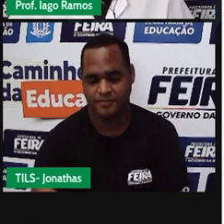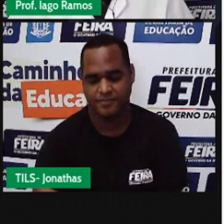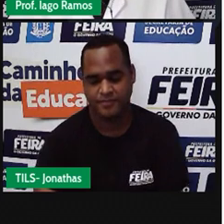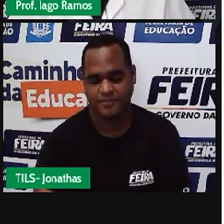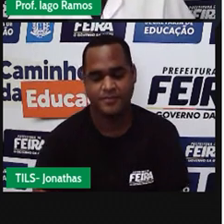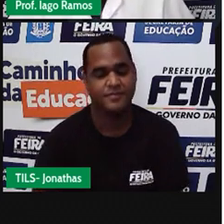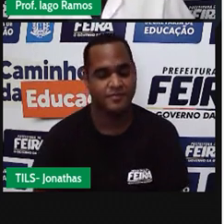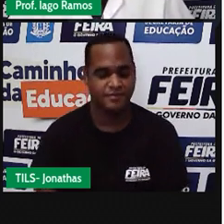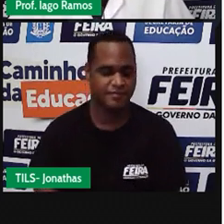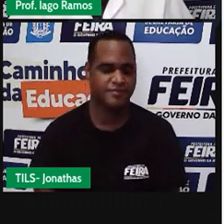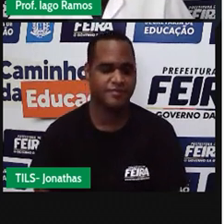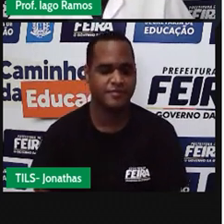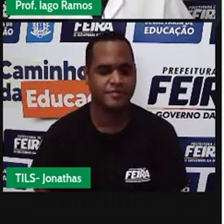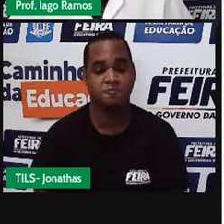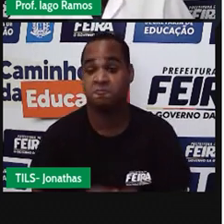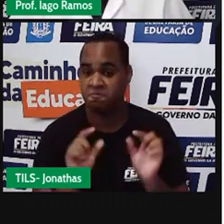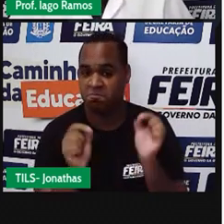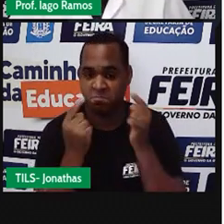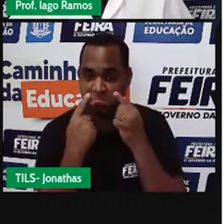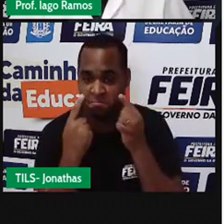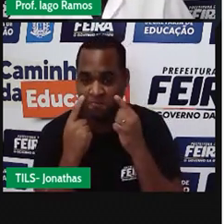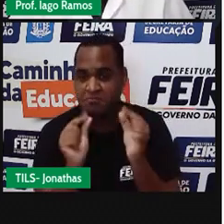e vamos ver né